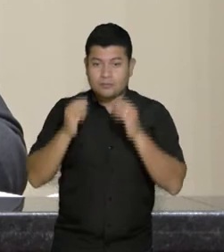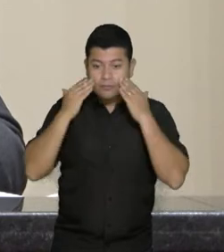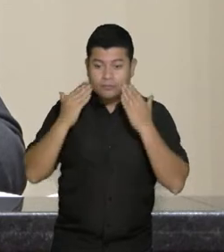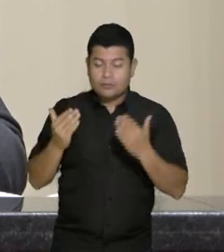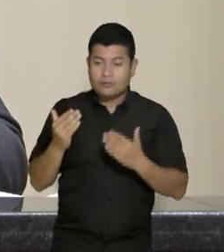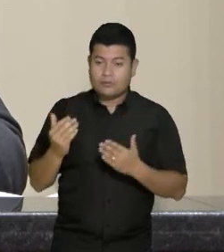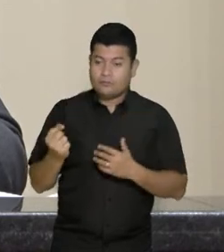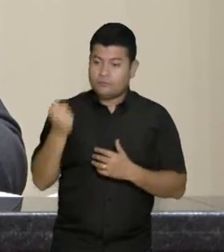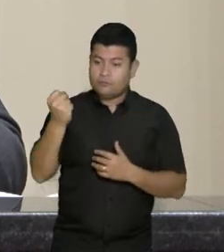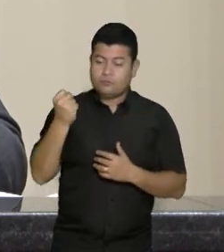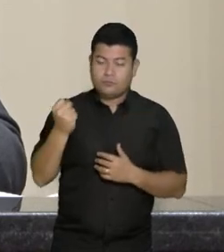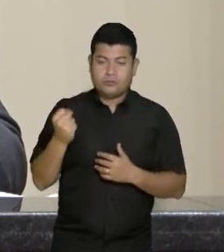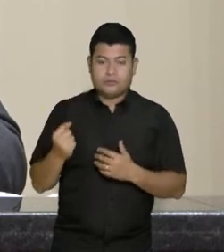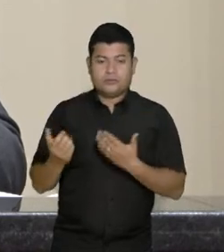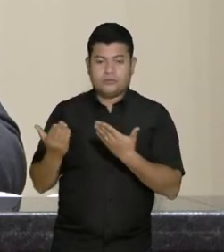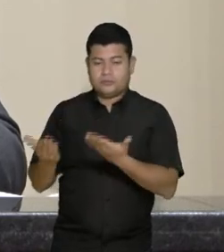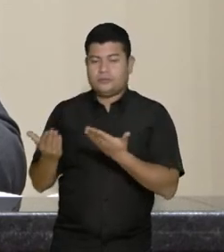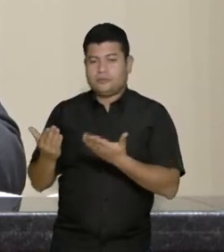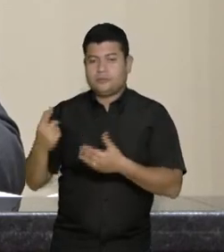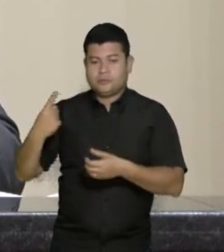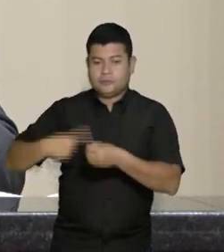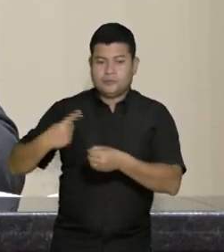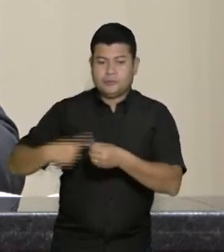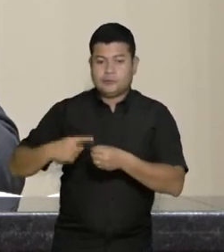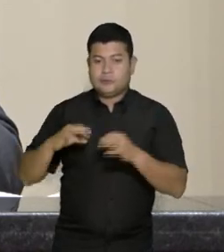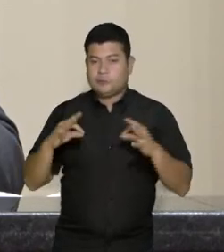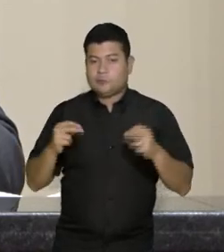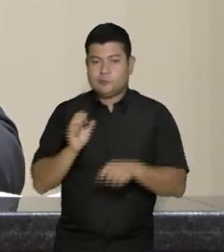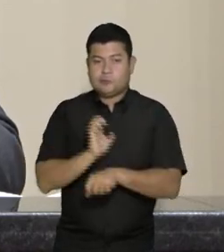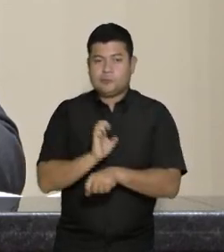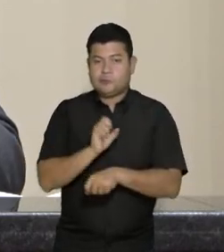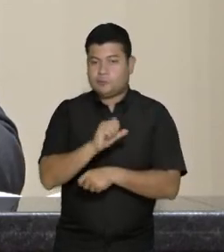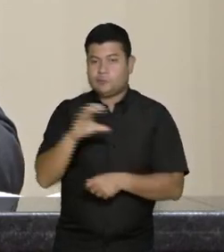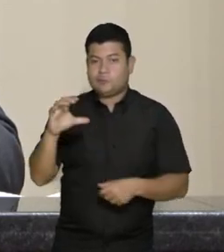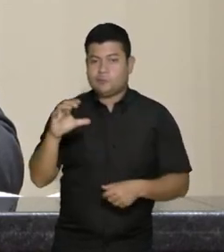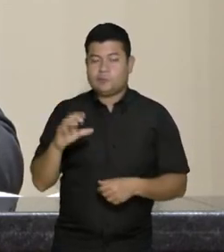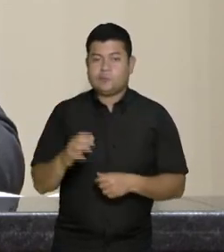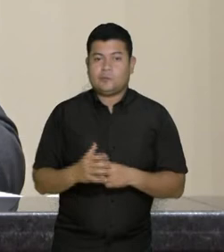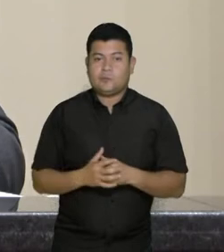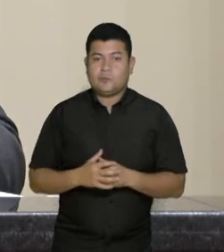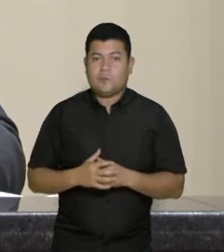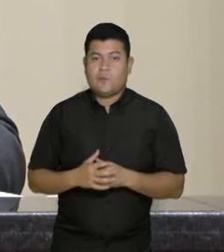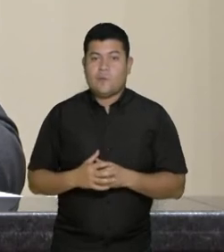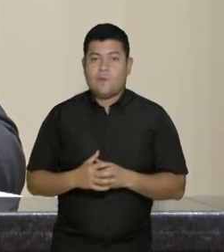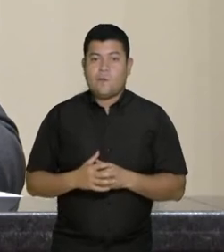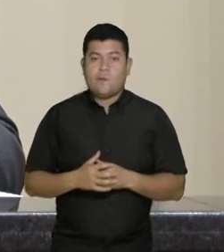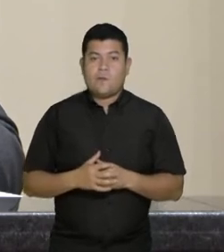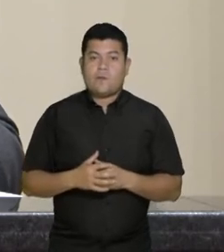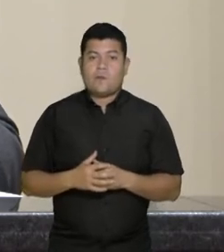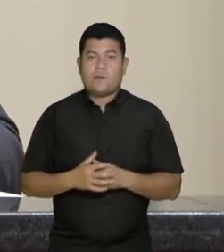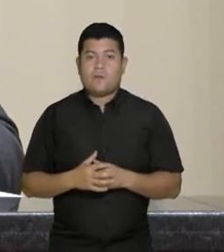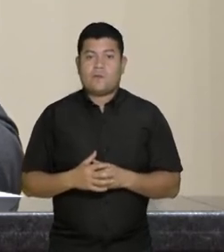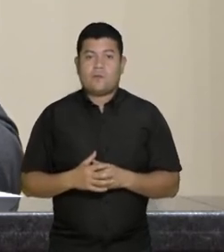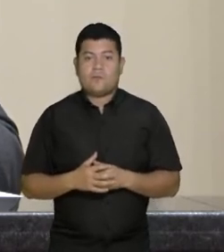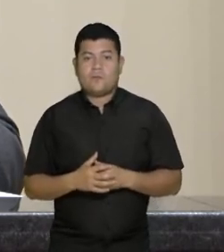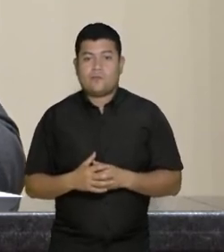do município para todo o estado de Santa Catarina e para o Brasil. É,